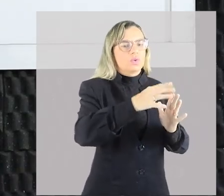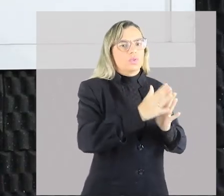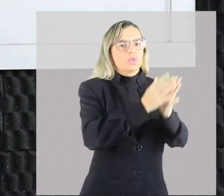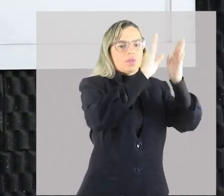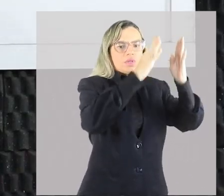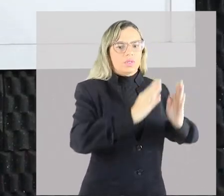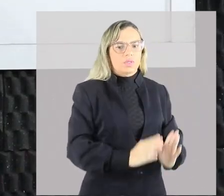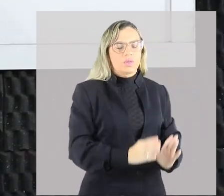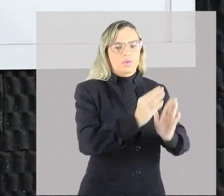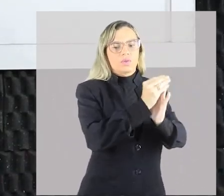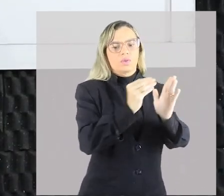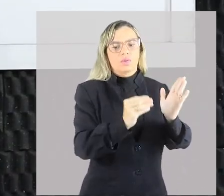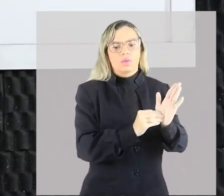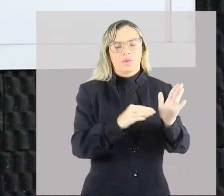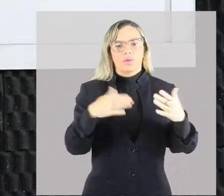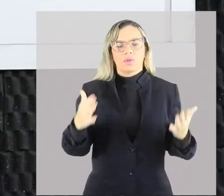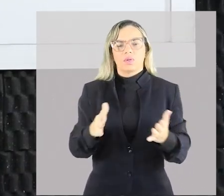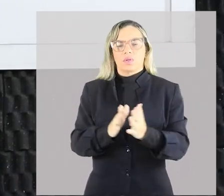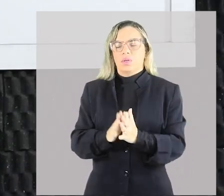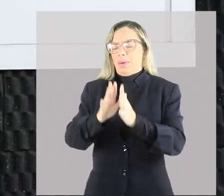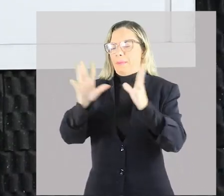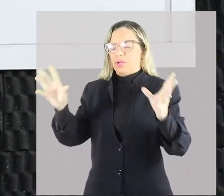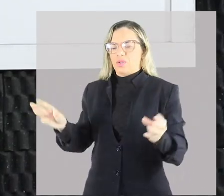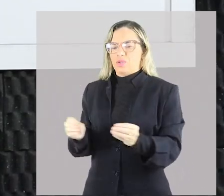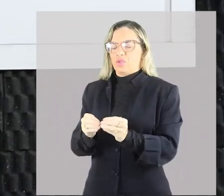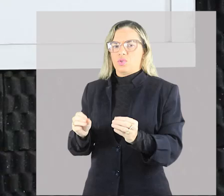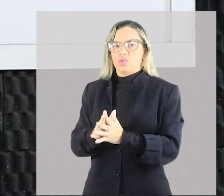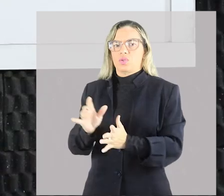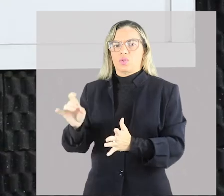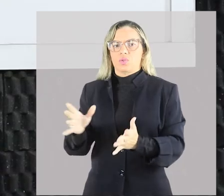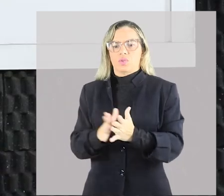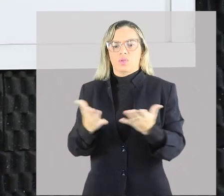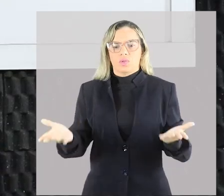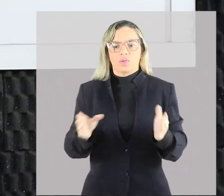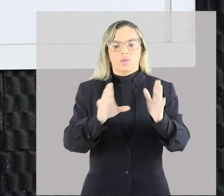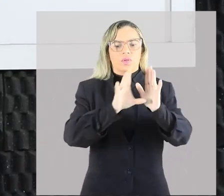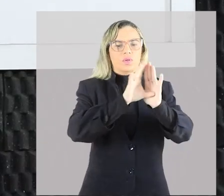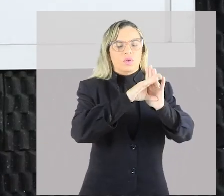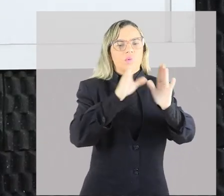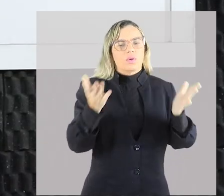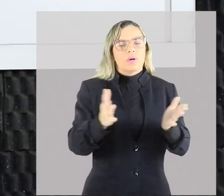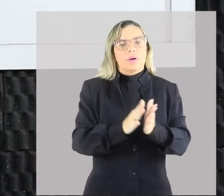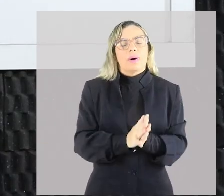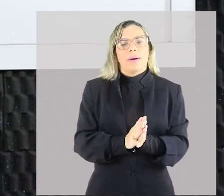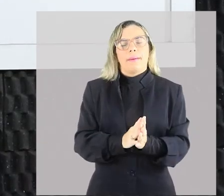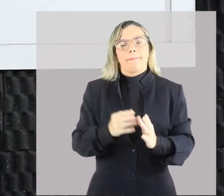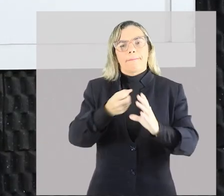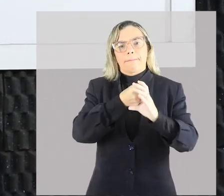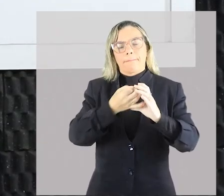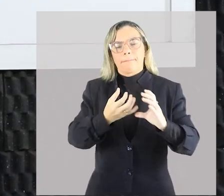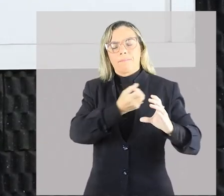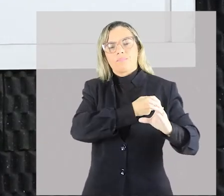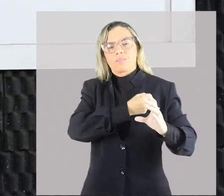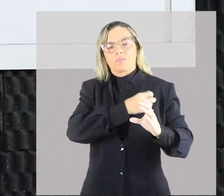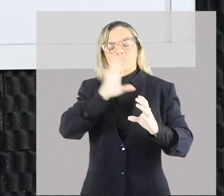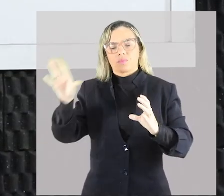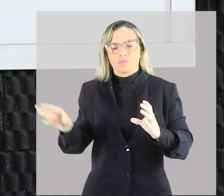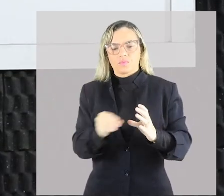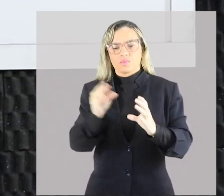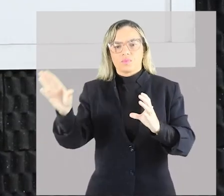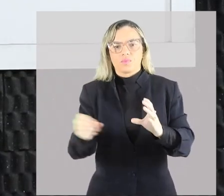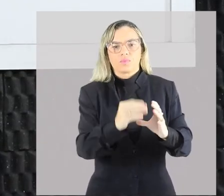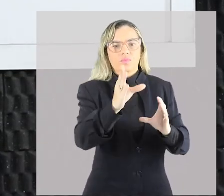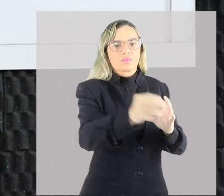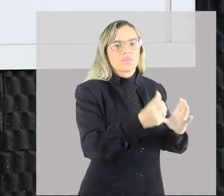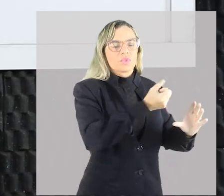fechada. Mas a gente pode conceituar, tá? O que a gente fala de conjunto? Conjunto, galera, é um agrupamento, é uma